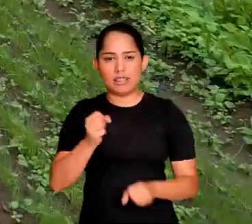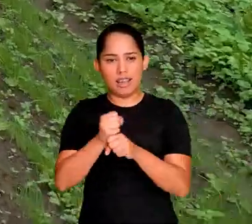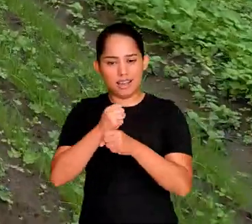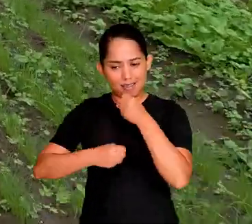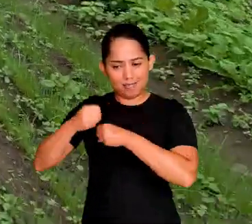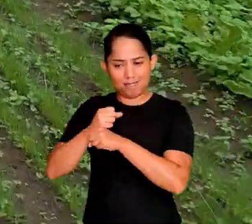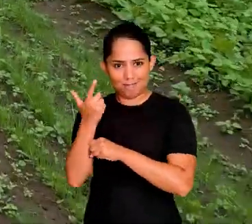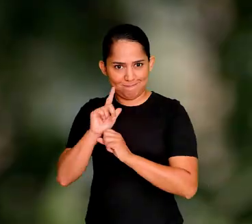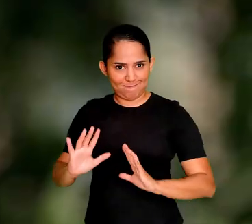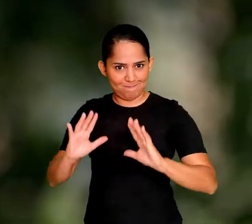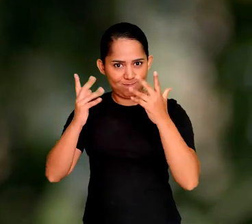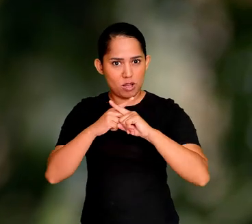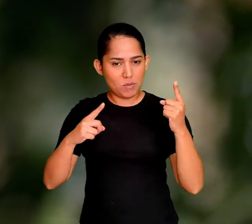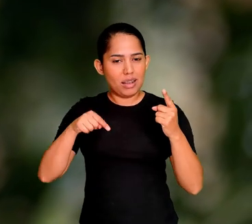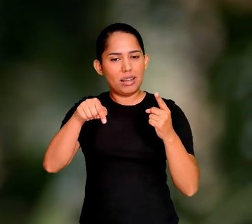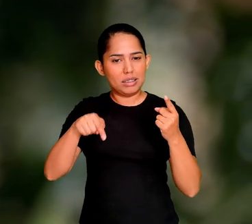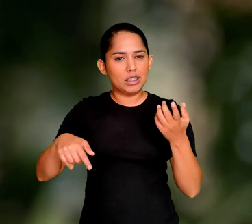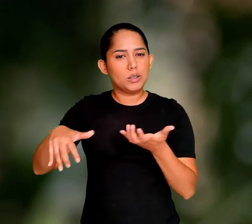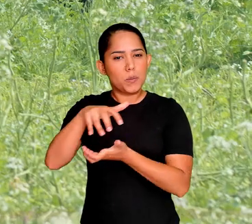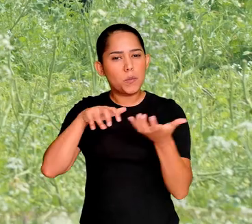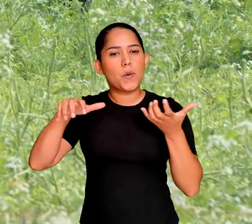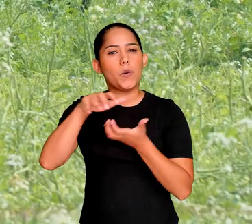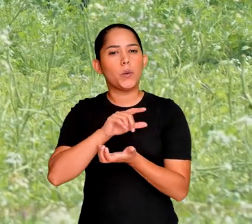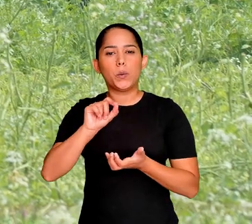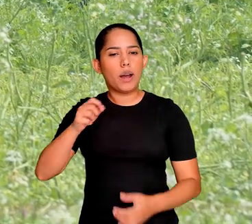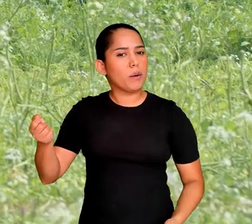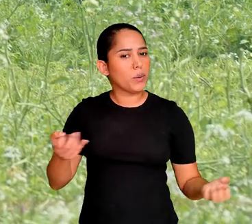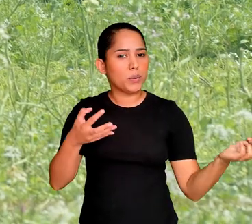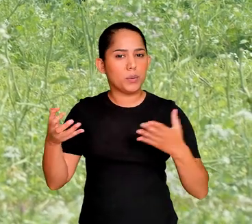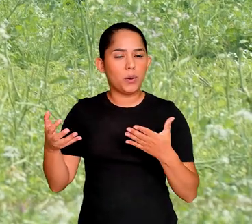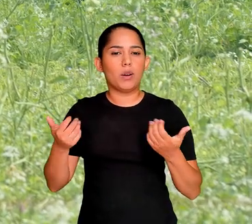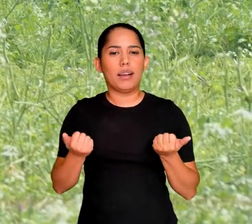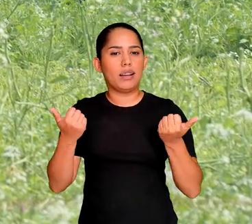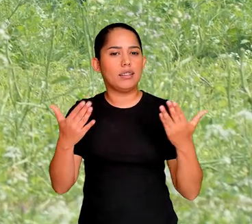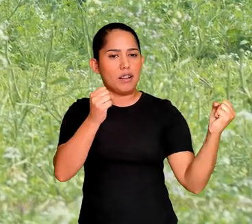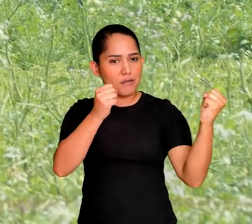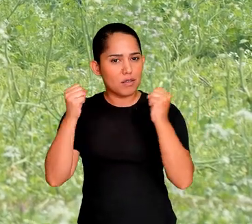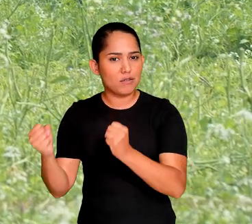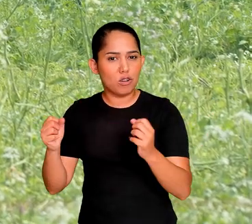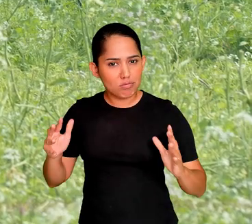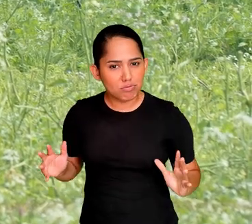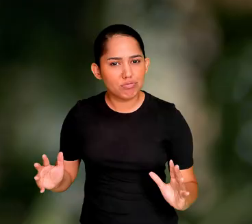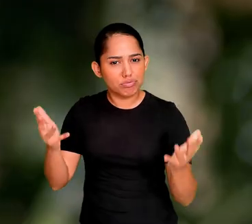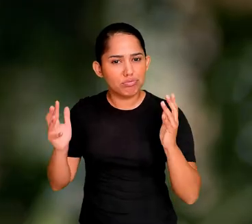passado, mas é um movimento extremamente moderno de trazer